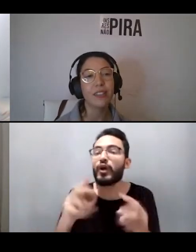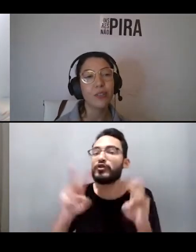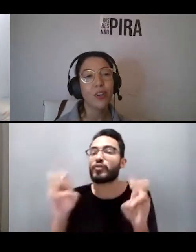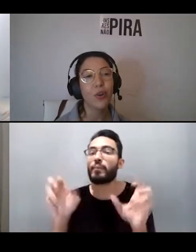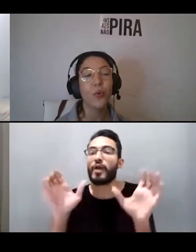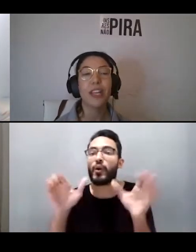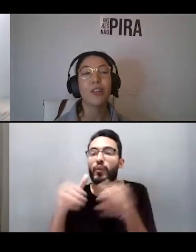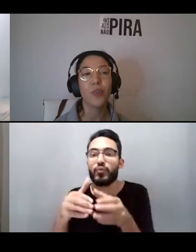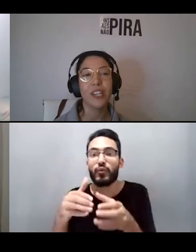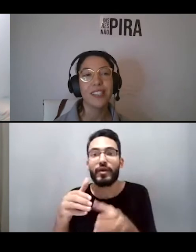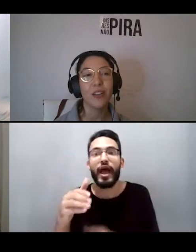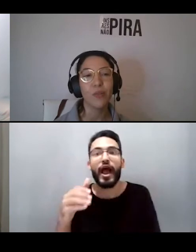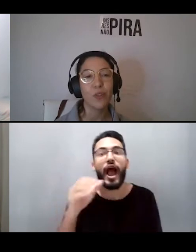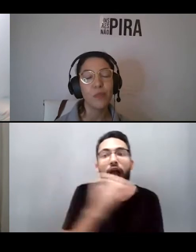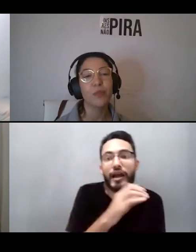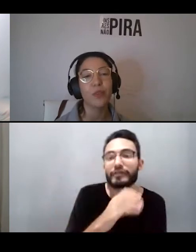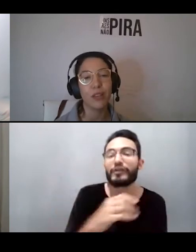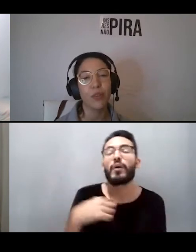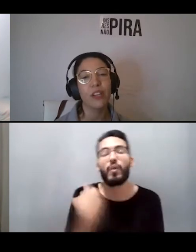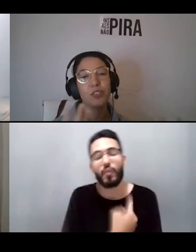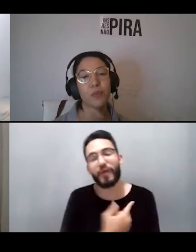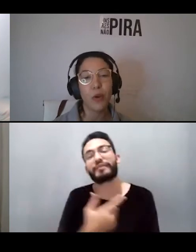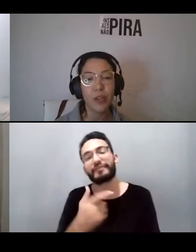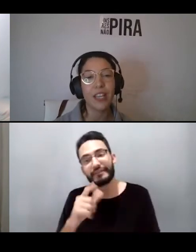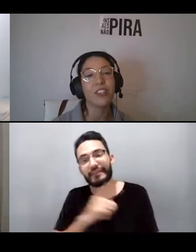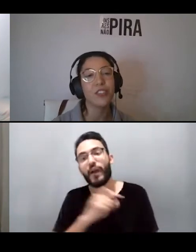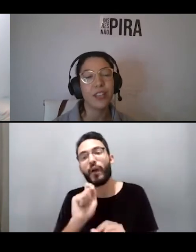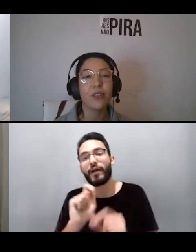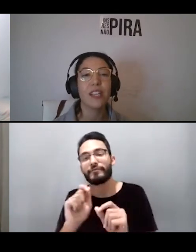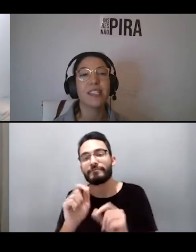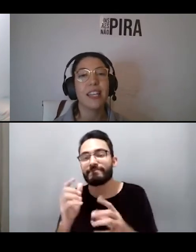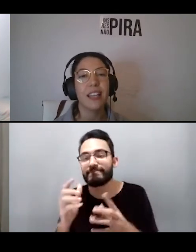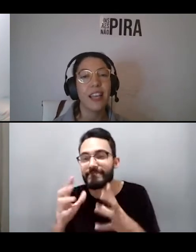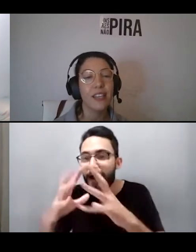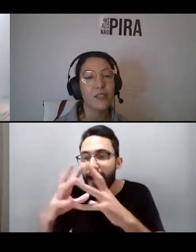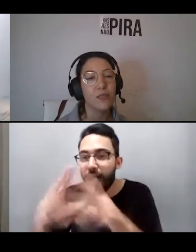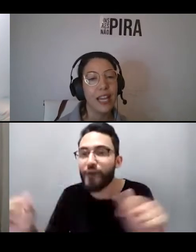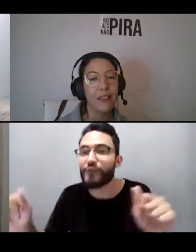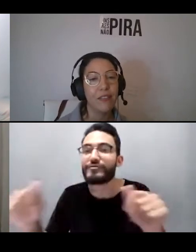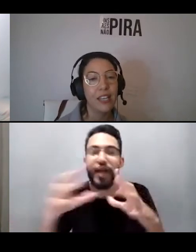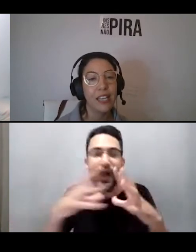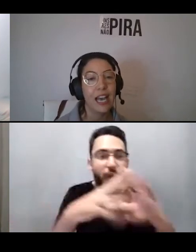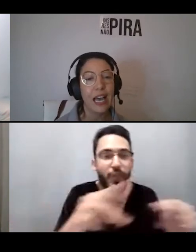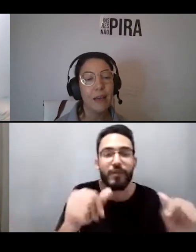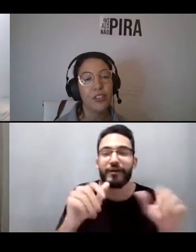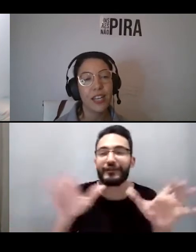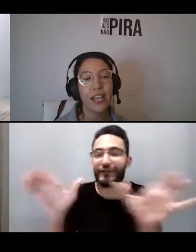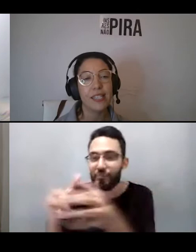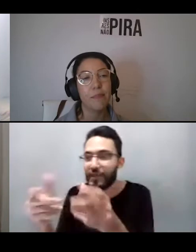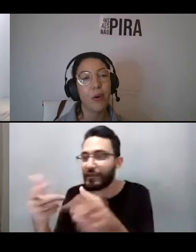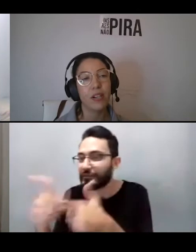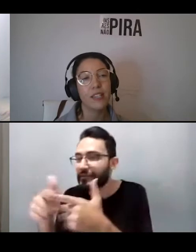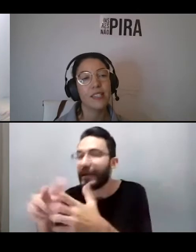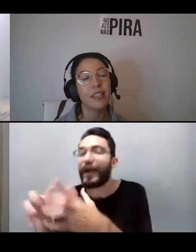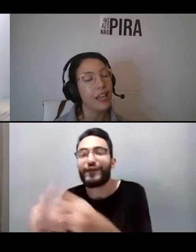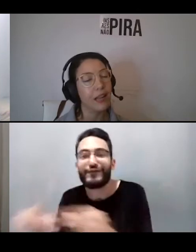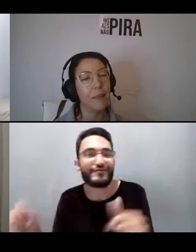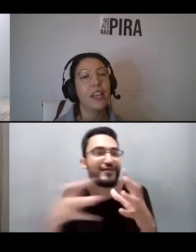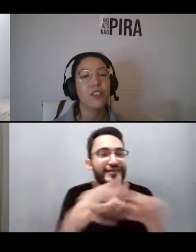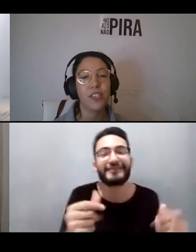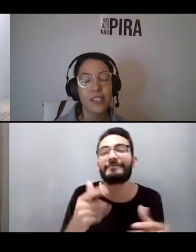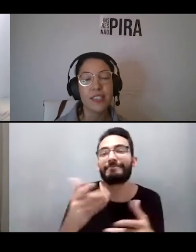se tornando curadoras. Então, somos curadoras de uma comunidade dentro da CIT. E isso leva, abre janelas e